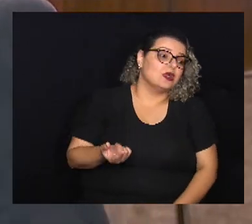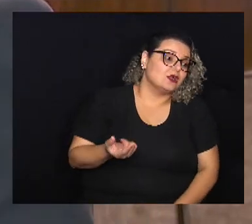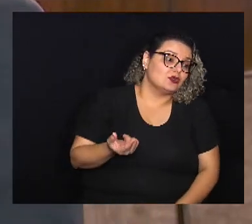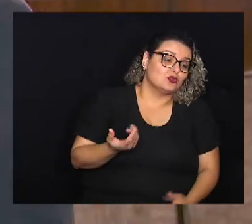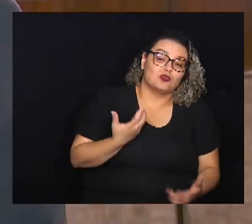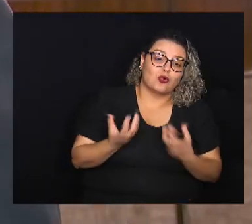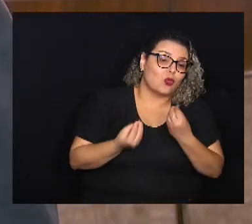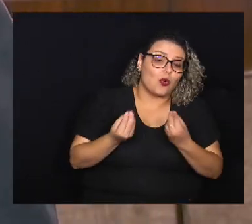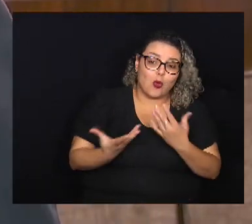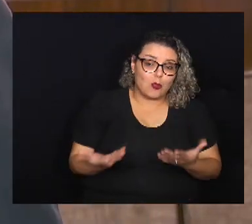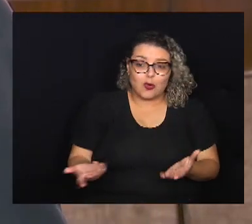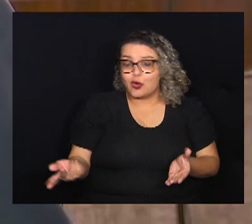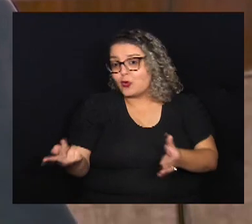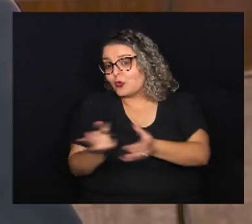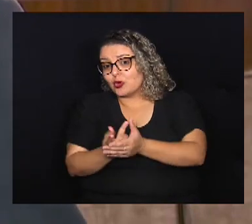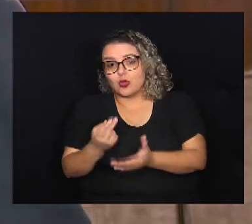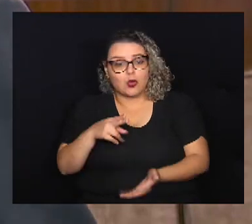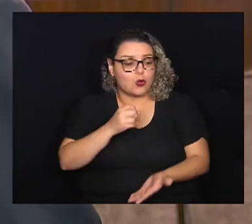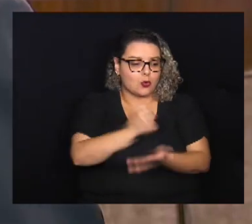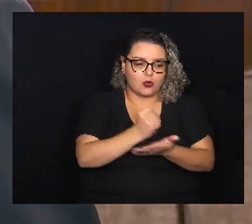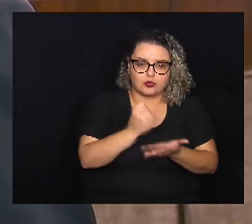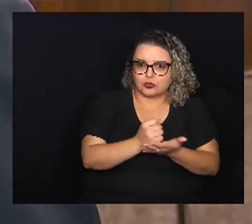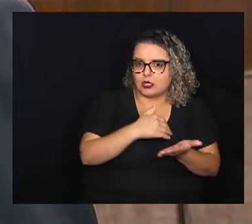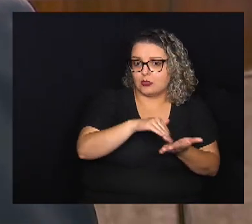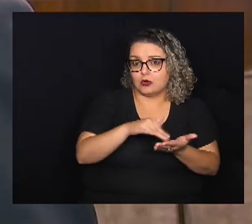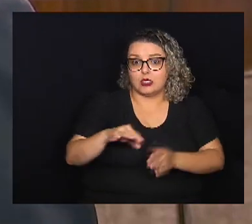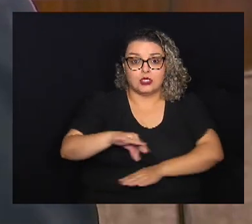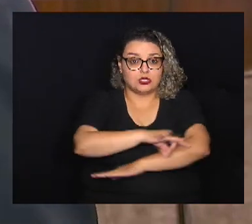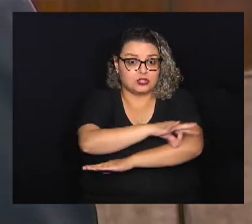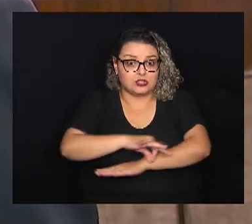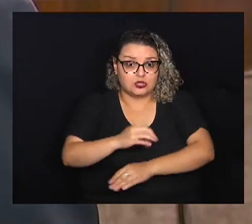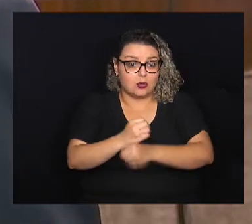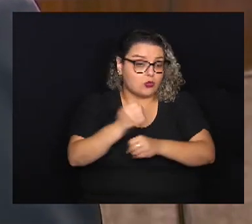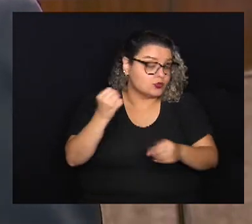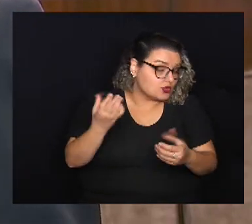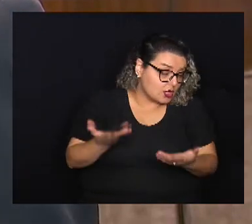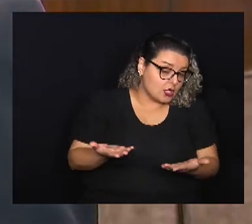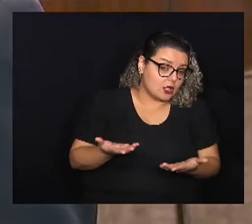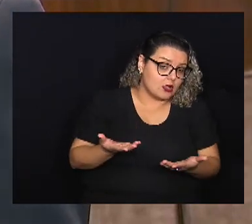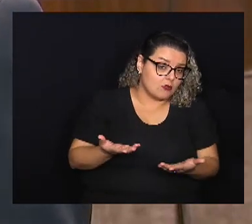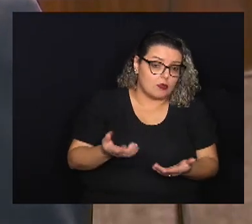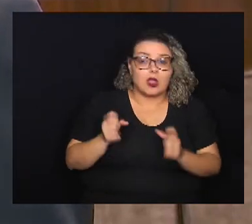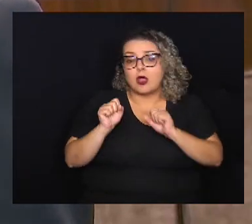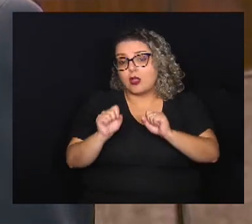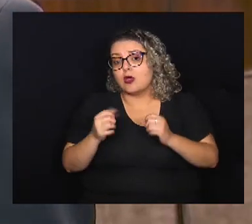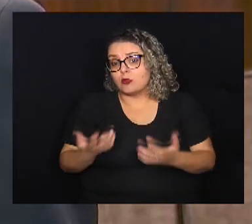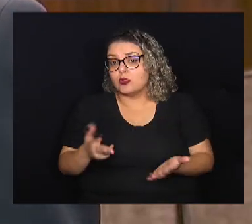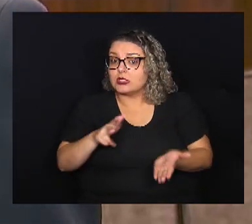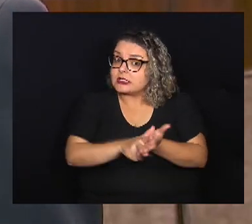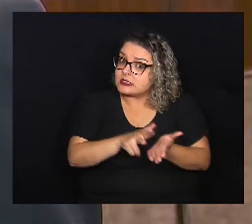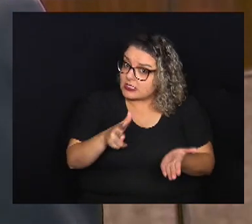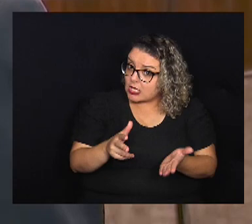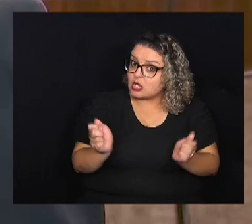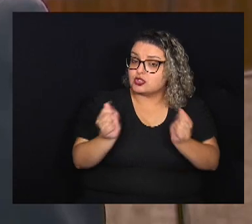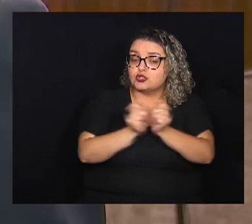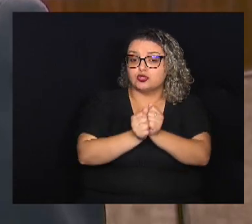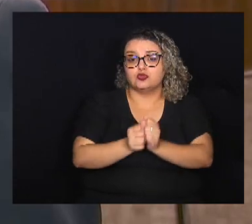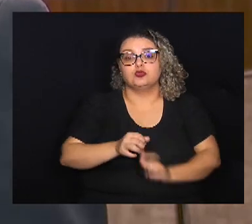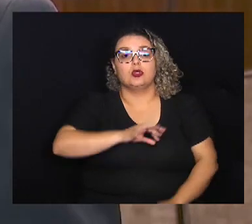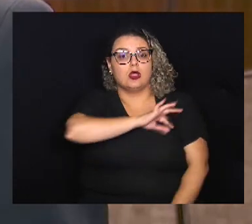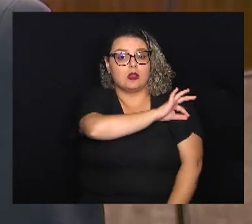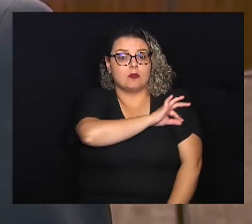protocolar ou contratar um escritório de arquitetura de engenharia para que ele pudesse regularizar junto a prefeitura e essa